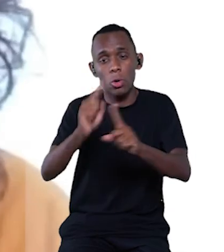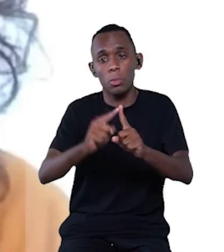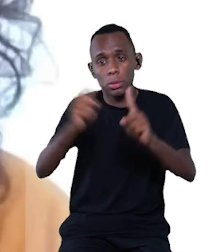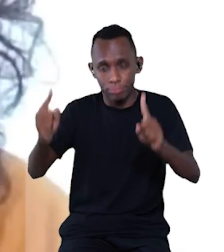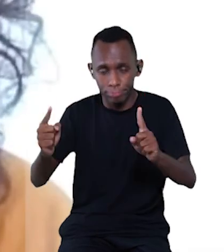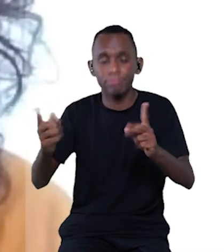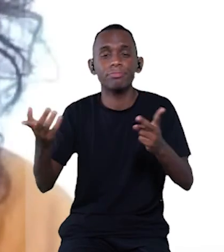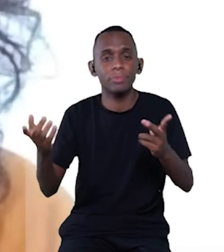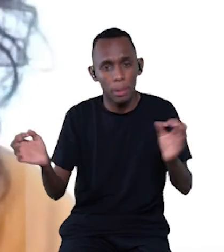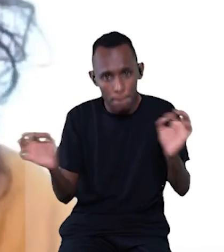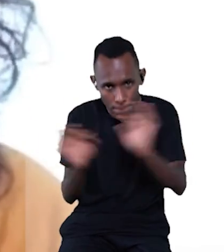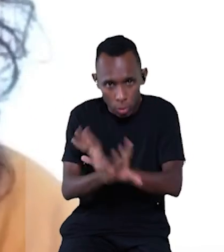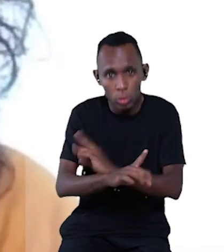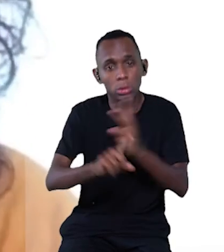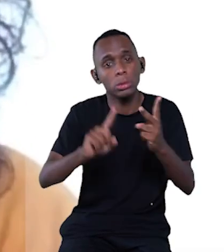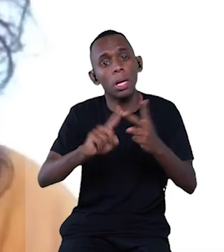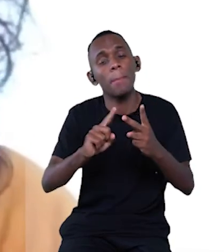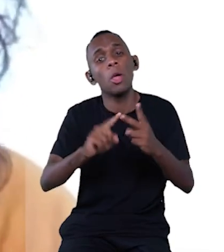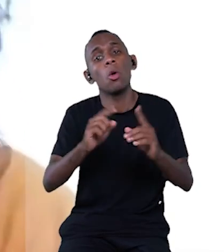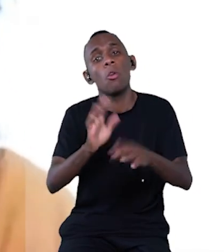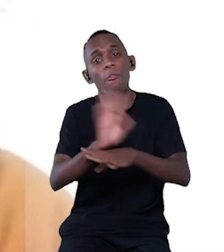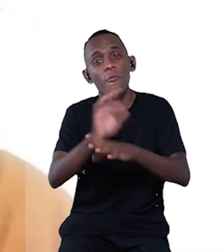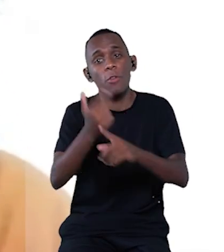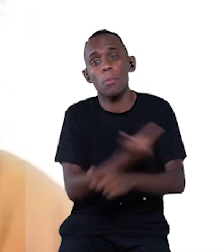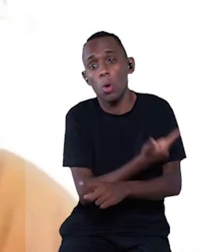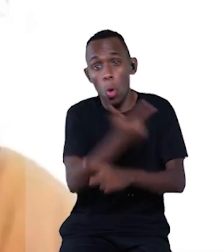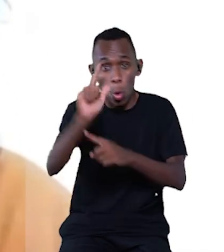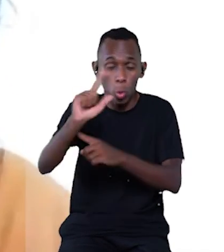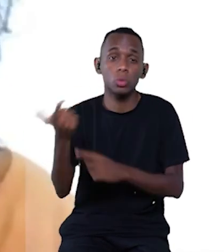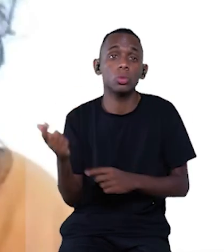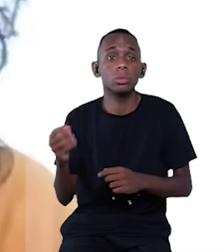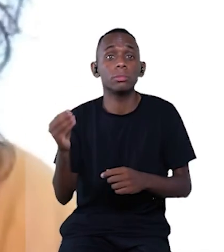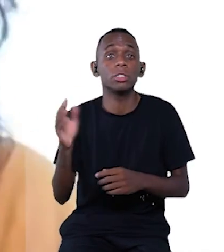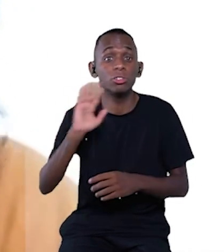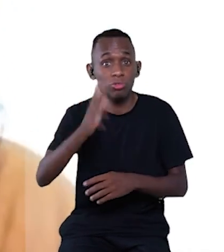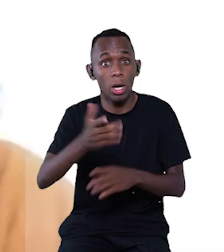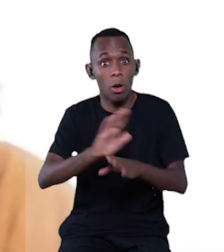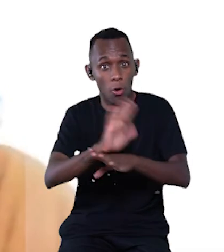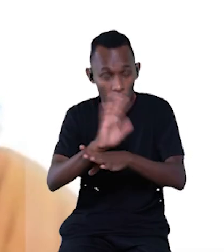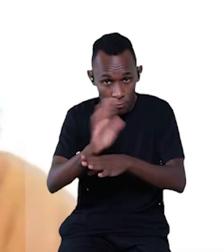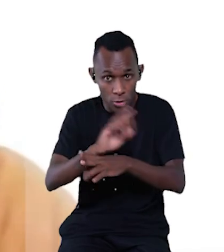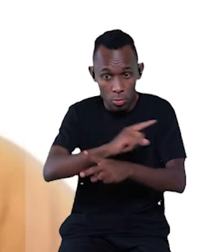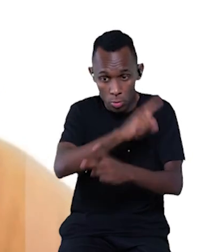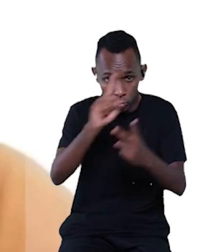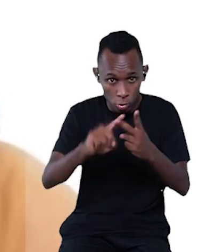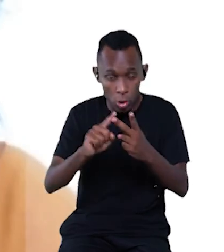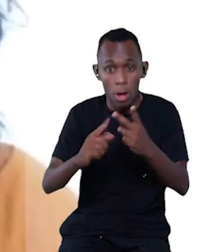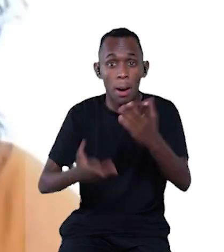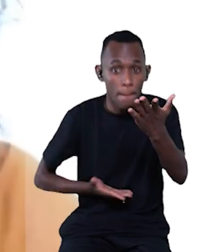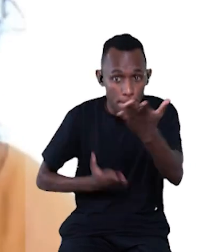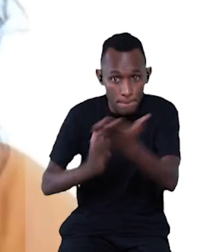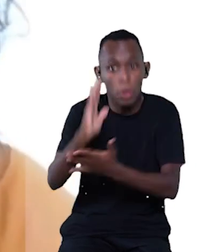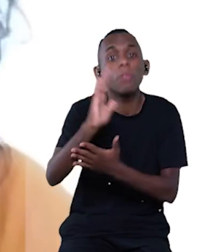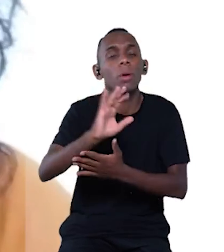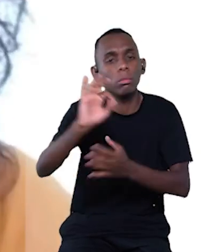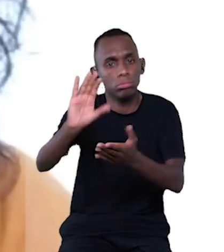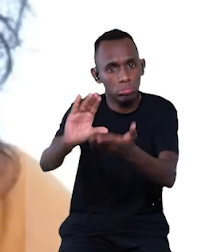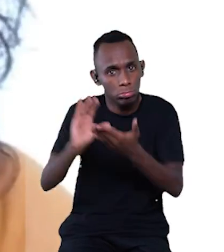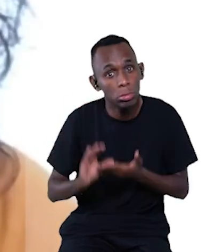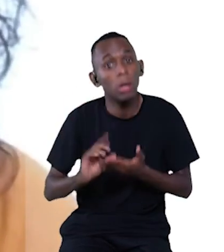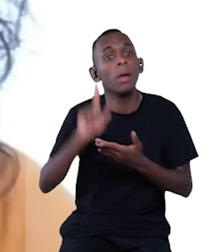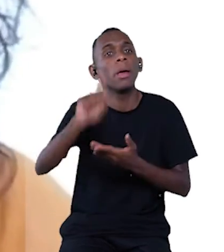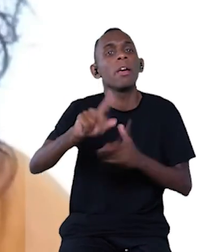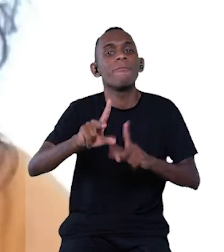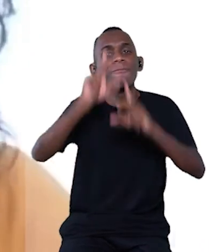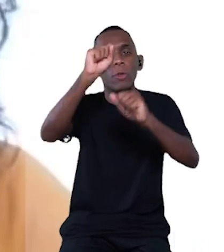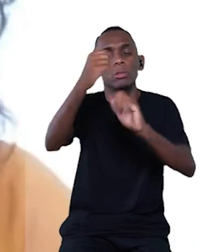né, que a gente roda o ano que vem, o Selvagem, a gente está com o Selvagem aprovado na Ancine, no